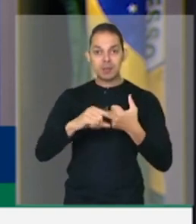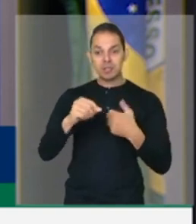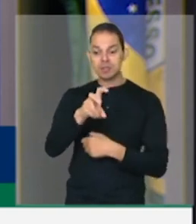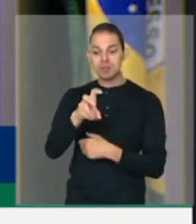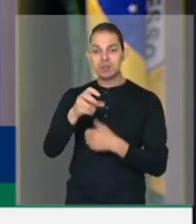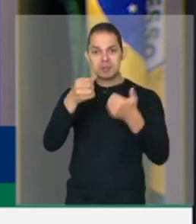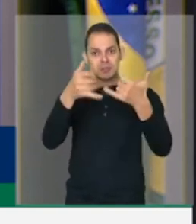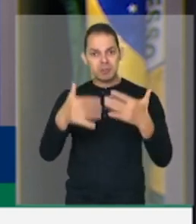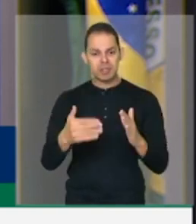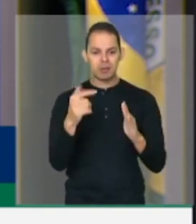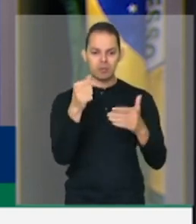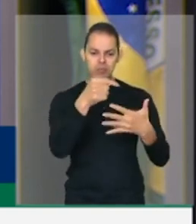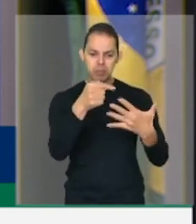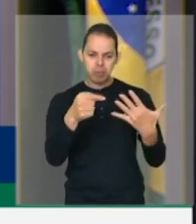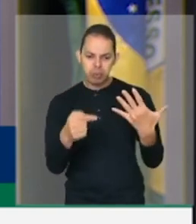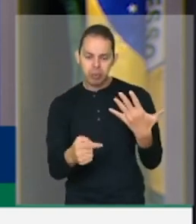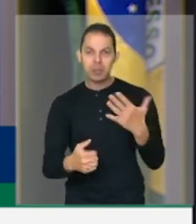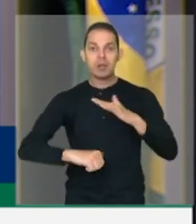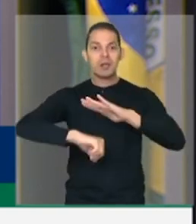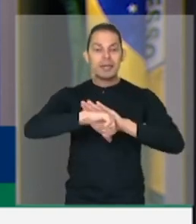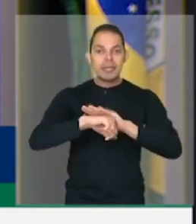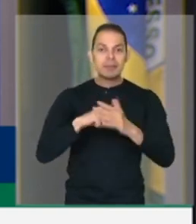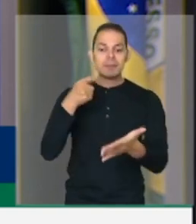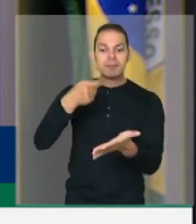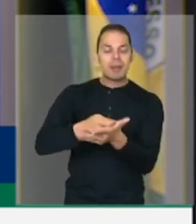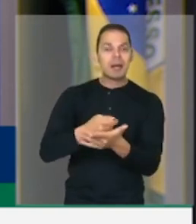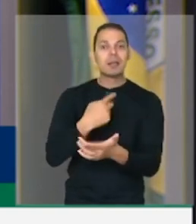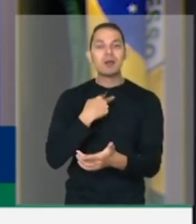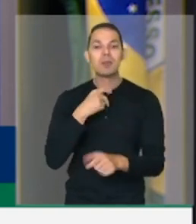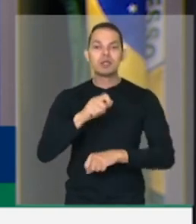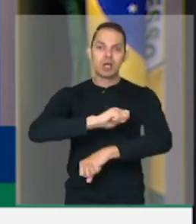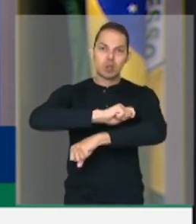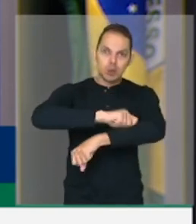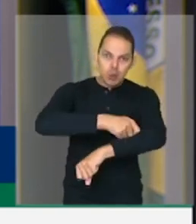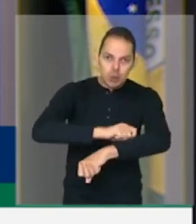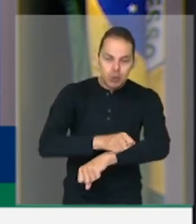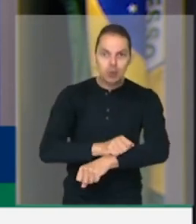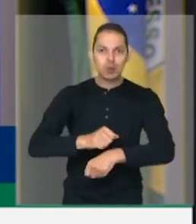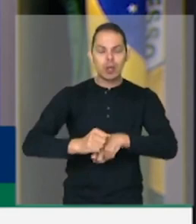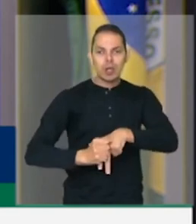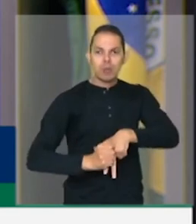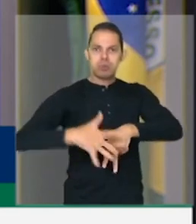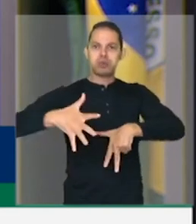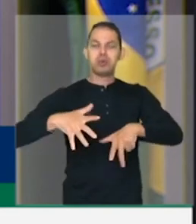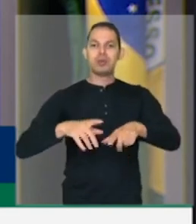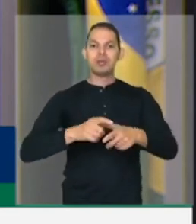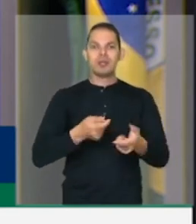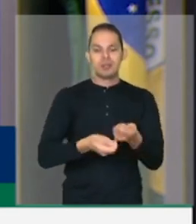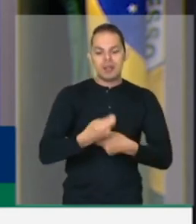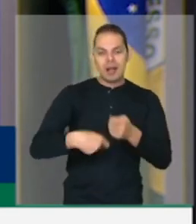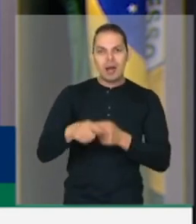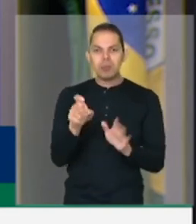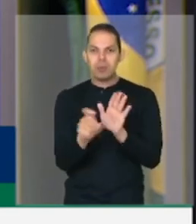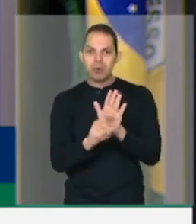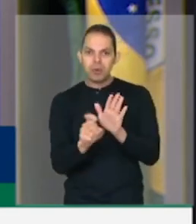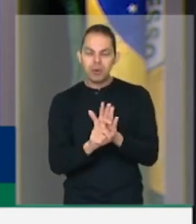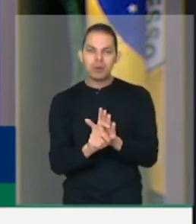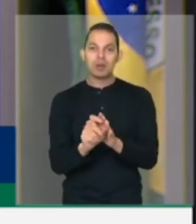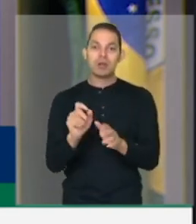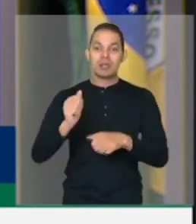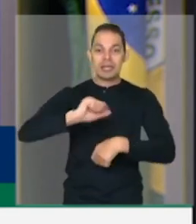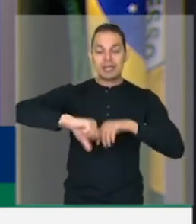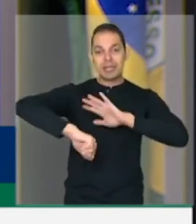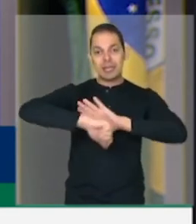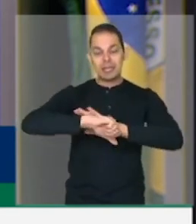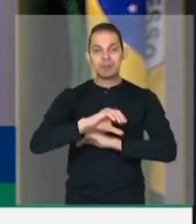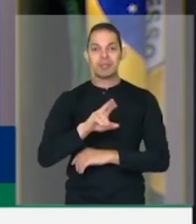5º daqueles crimes que são inafiançáveis tortura terrorismo tráfico crimes hediondos e ação de